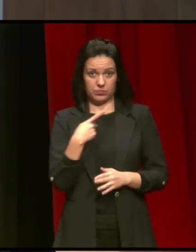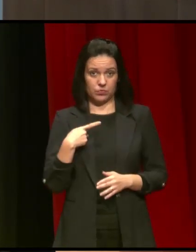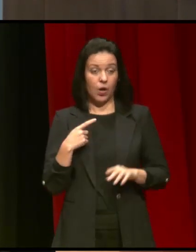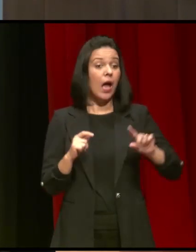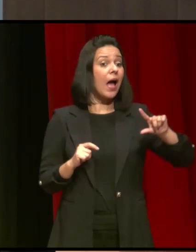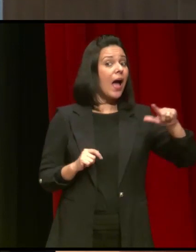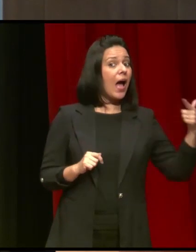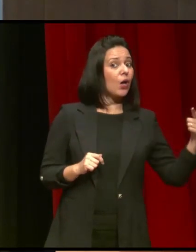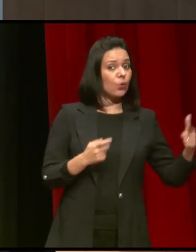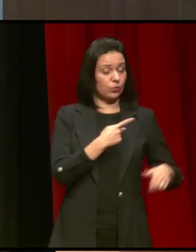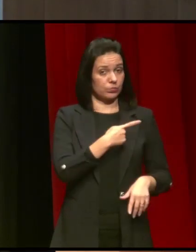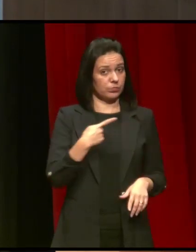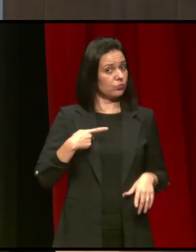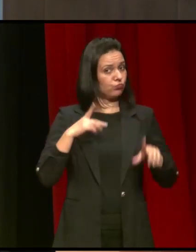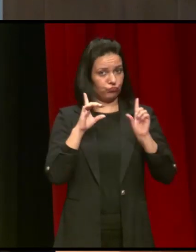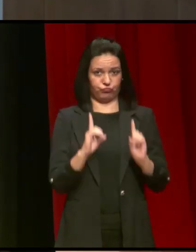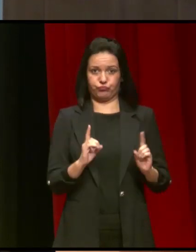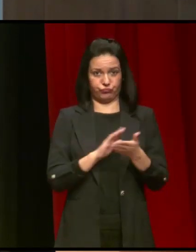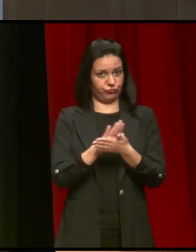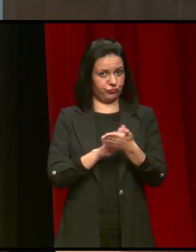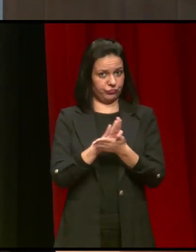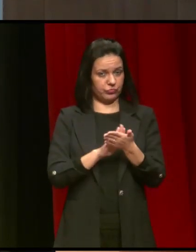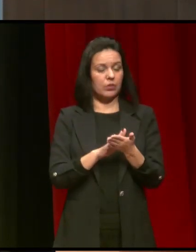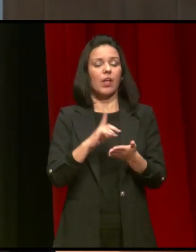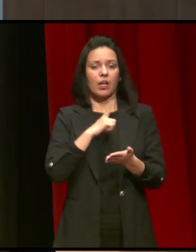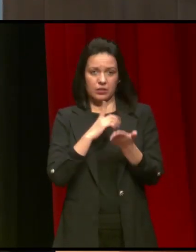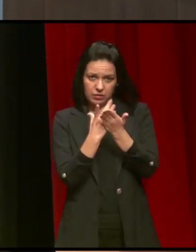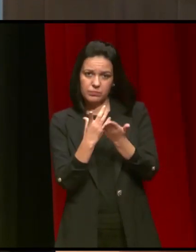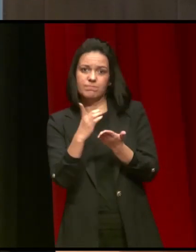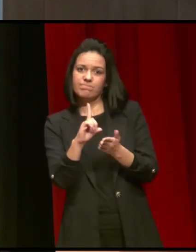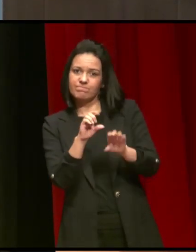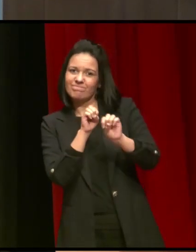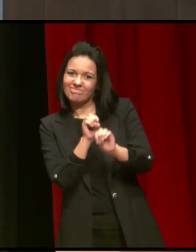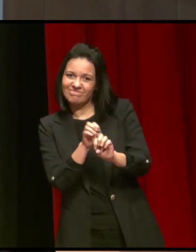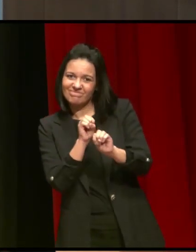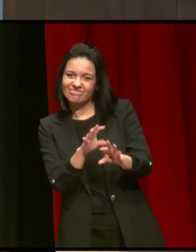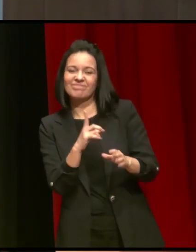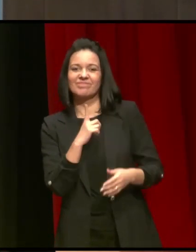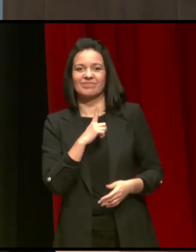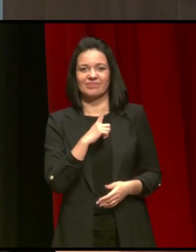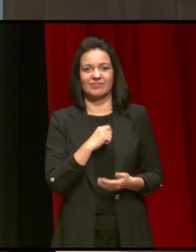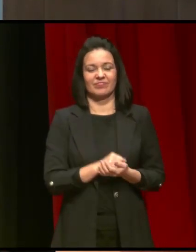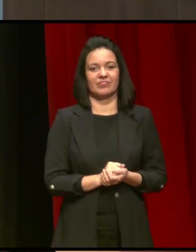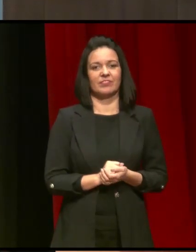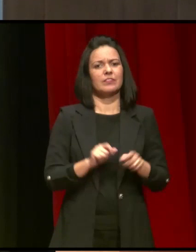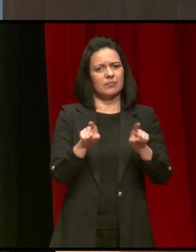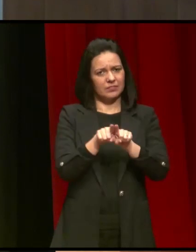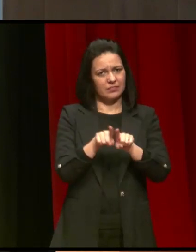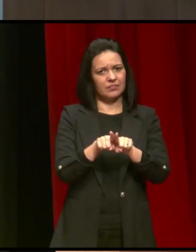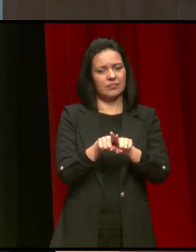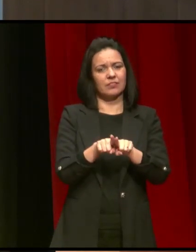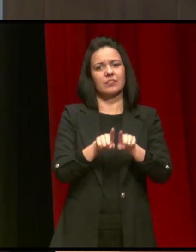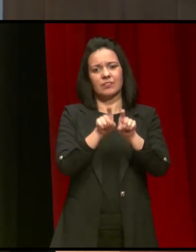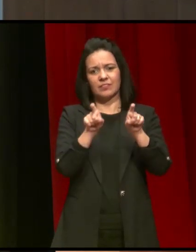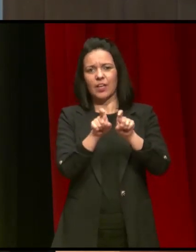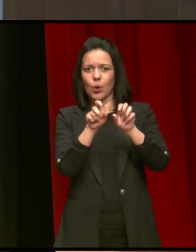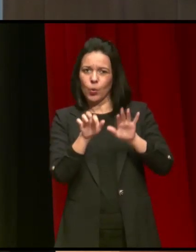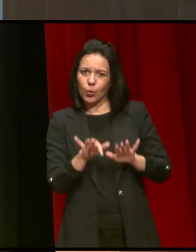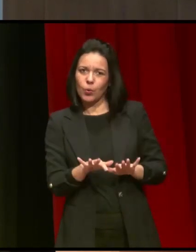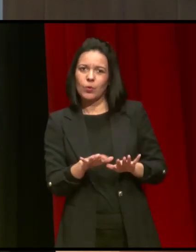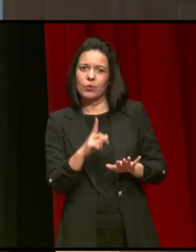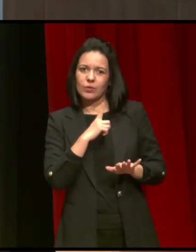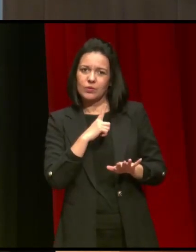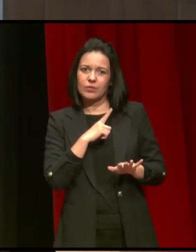mas eles trabalham juntos. Ele dá estudo bíblico, né? Ele fala a palavra de Deus. E ele tem um computador, que ele tem a Bíblia com ele aqui, ele dá um comando, a